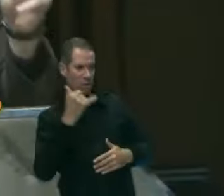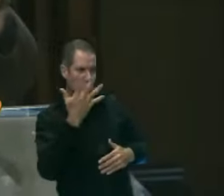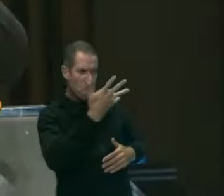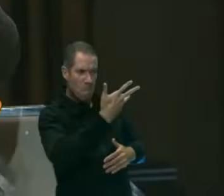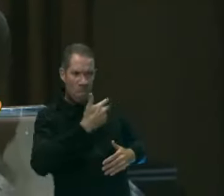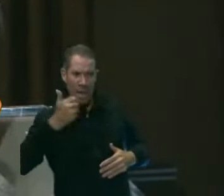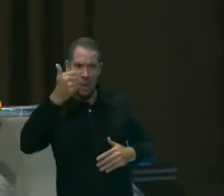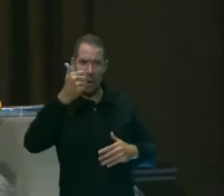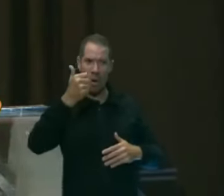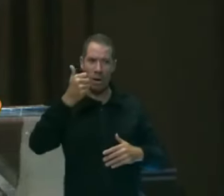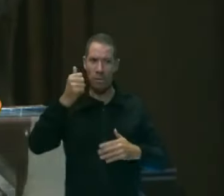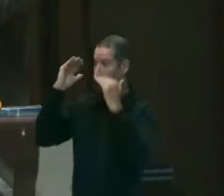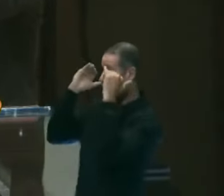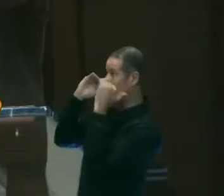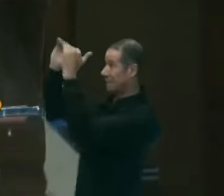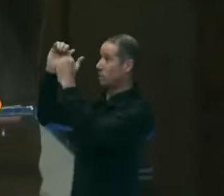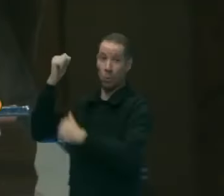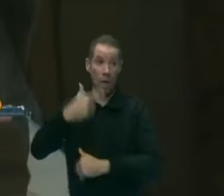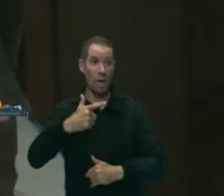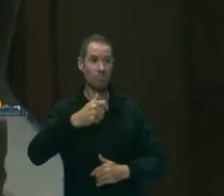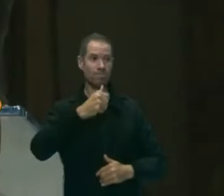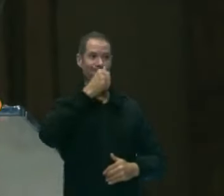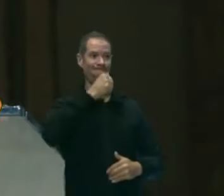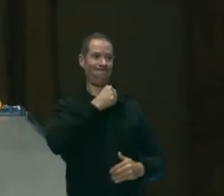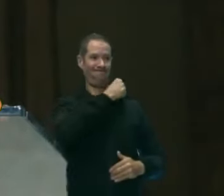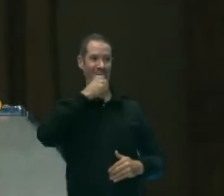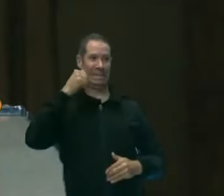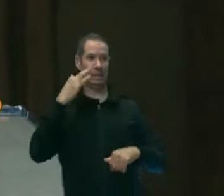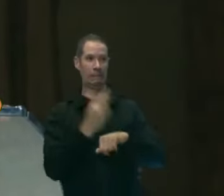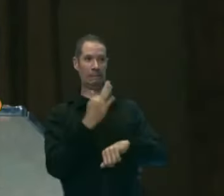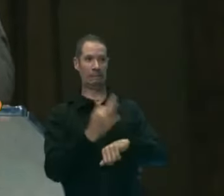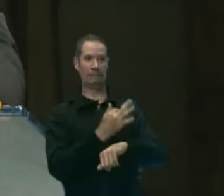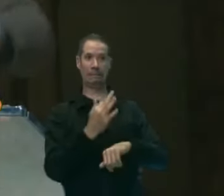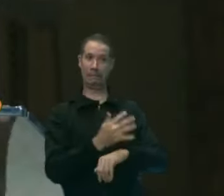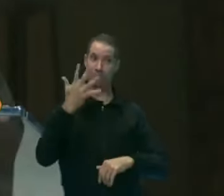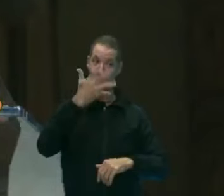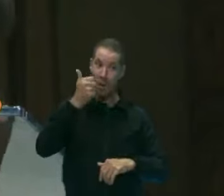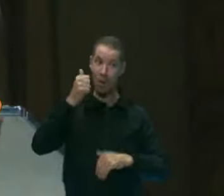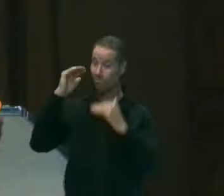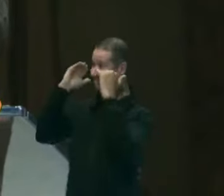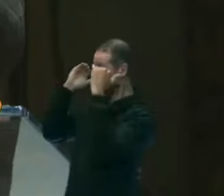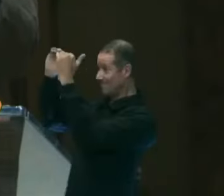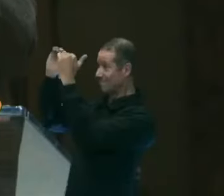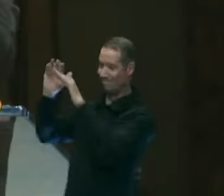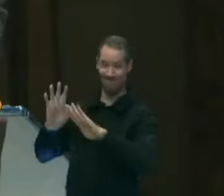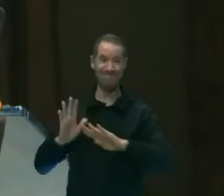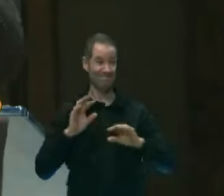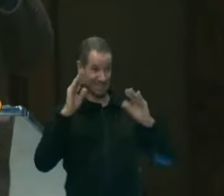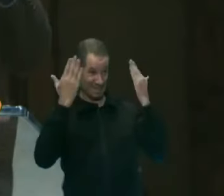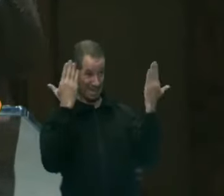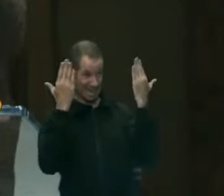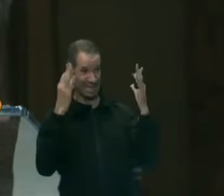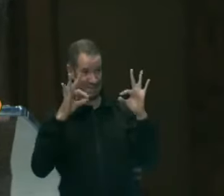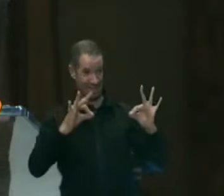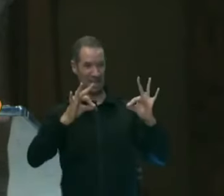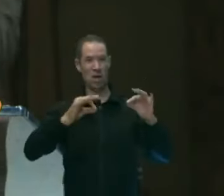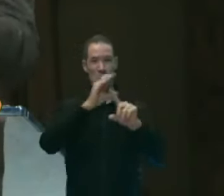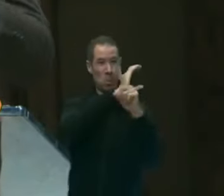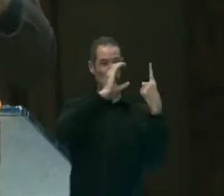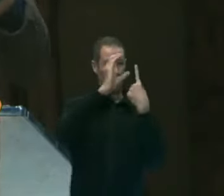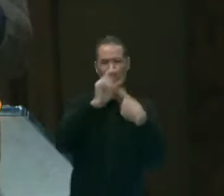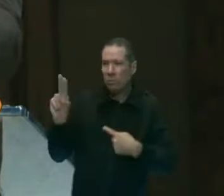melhor obedecer do que sacrificar. O culto, quando ele é usado